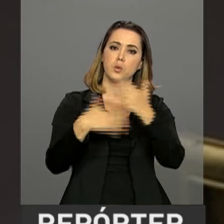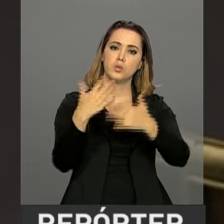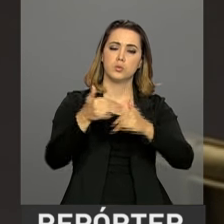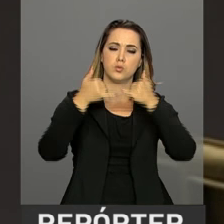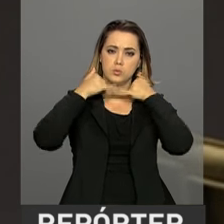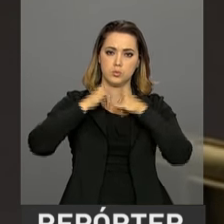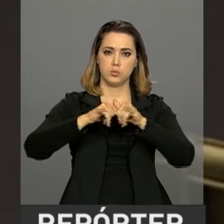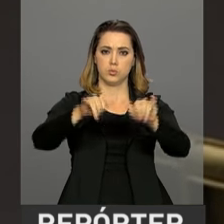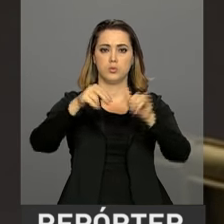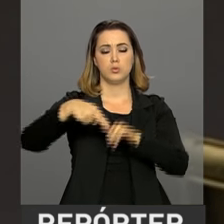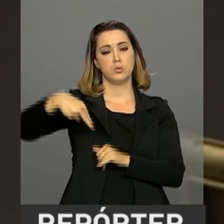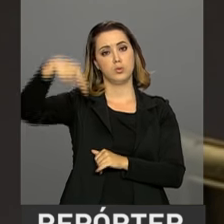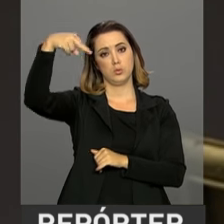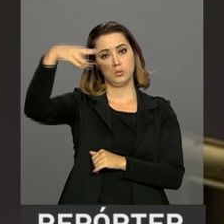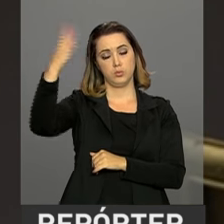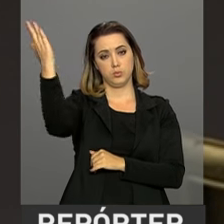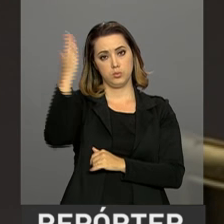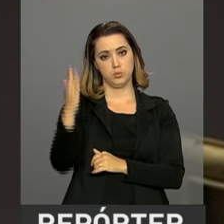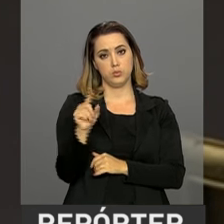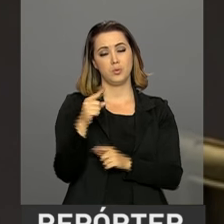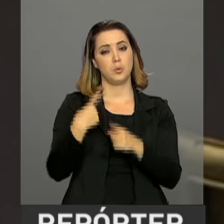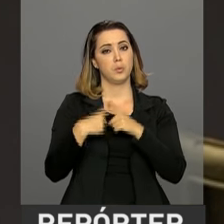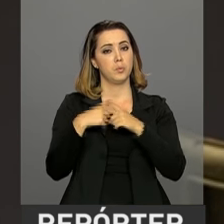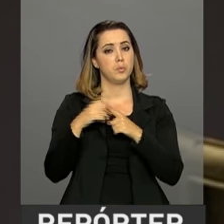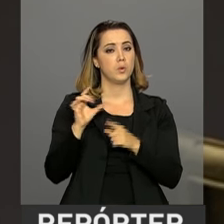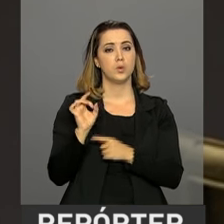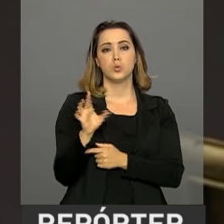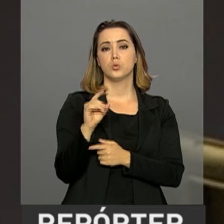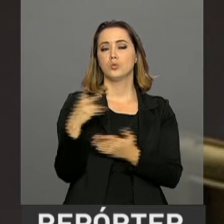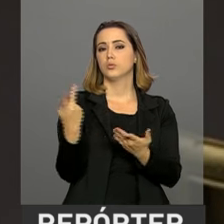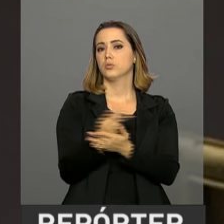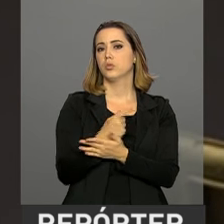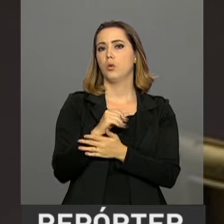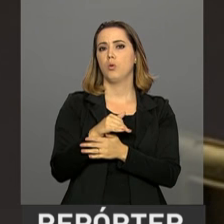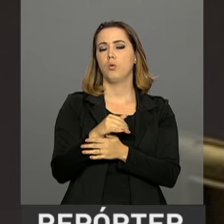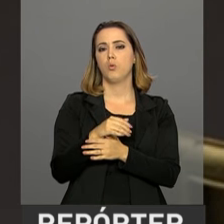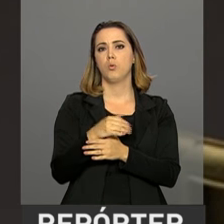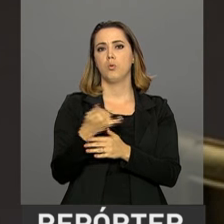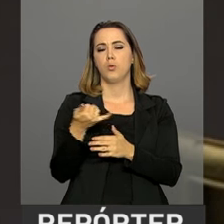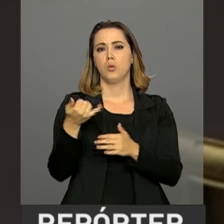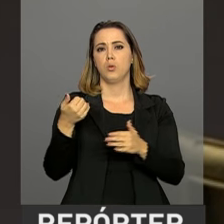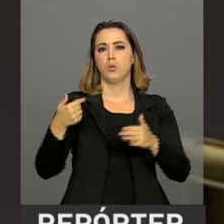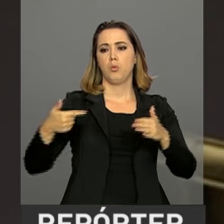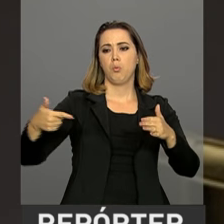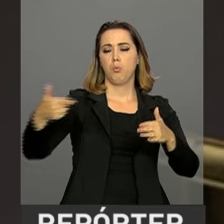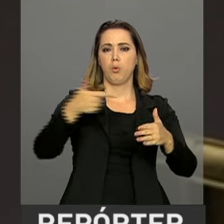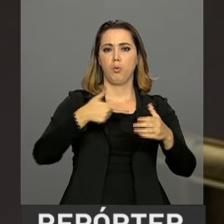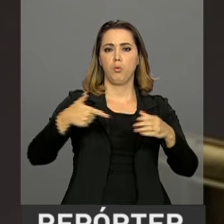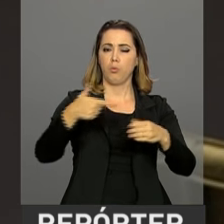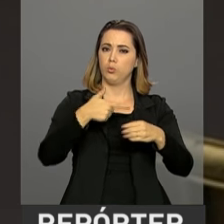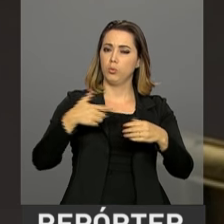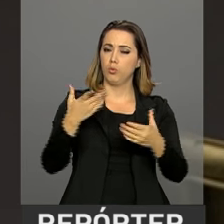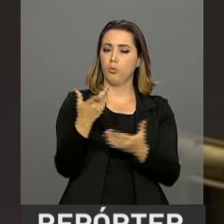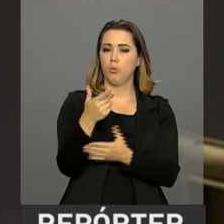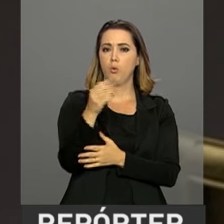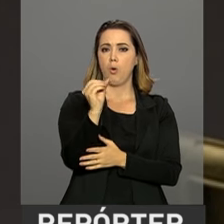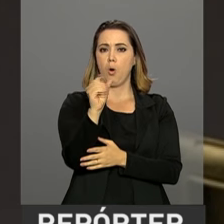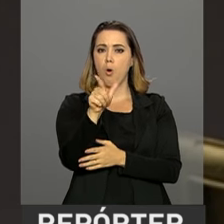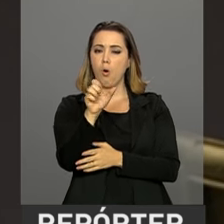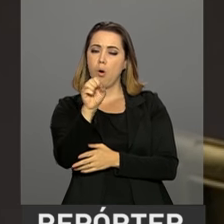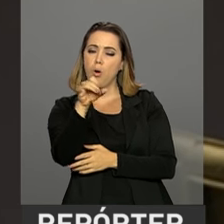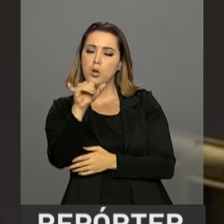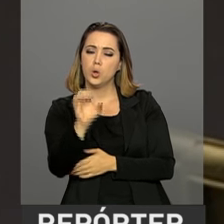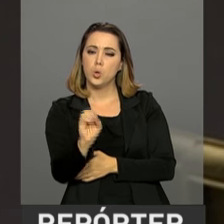energia elétrica no norte do Brasil que ela é basicamente feita com motores a óleo dísel que tem um custo muito elevado ela também